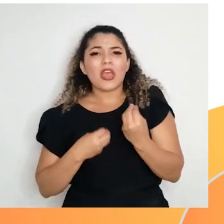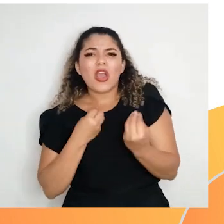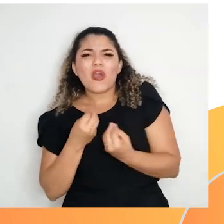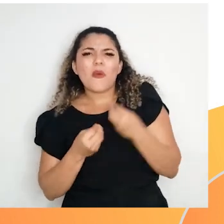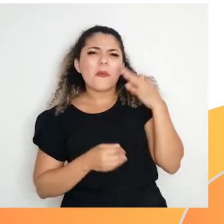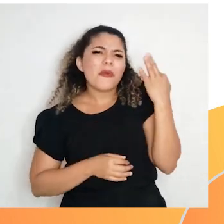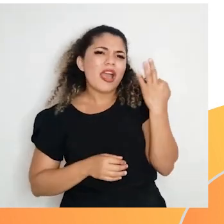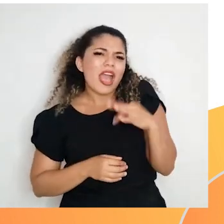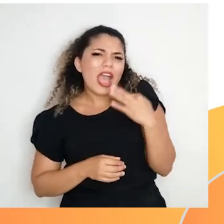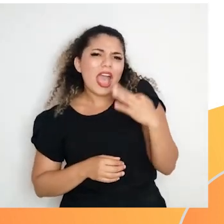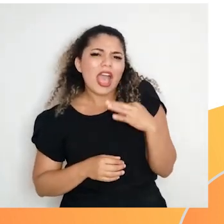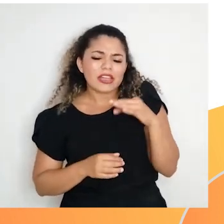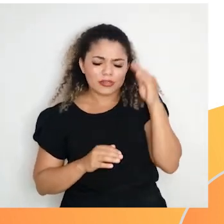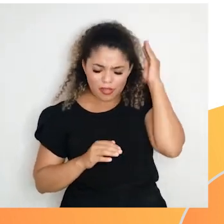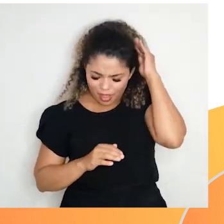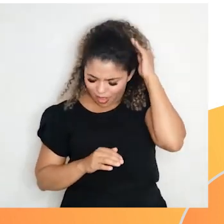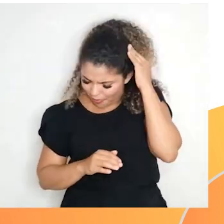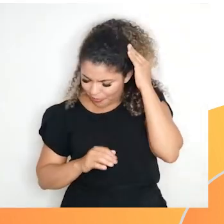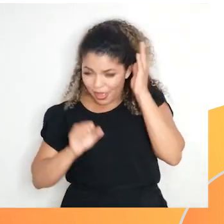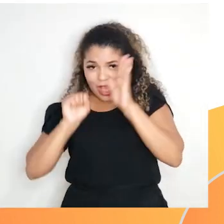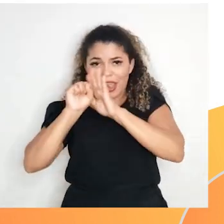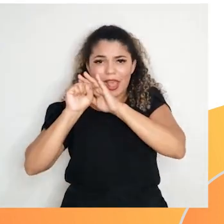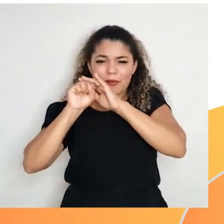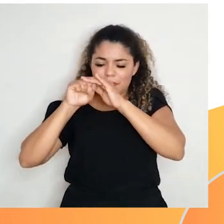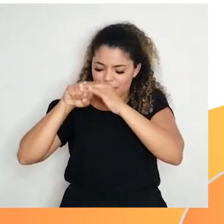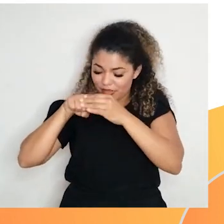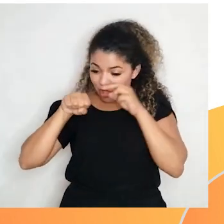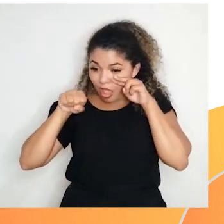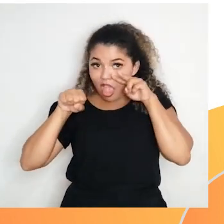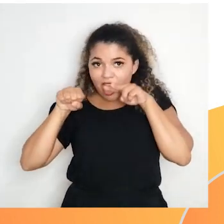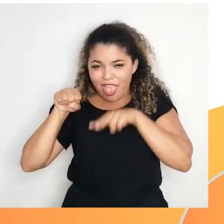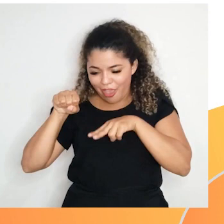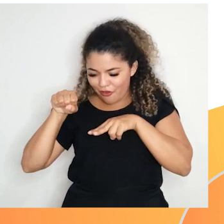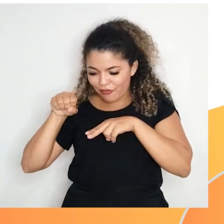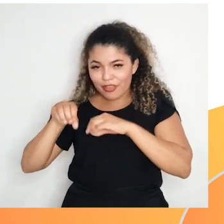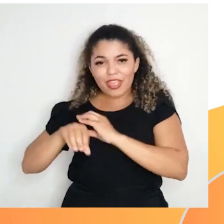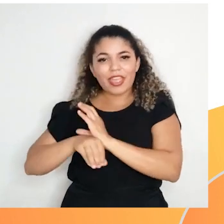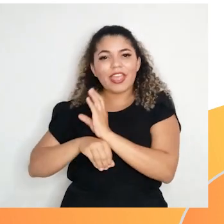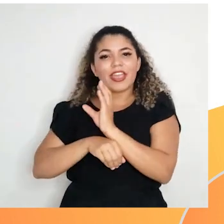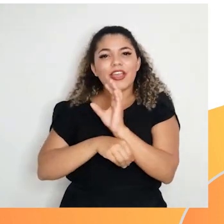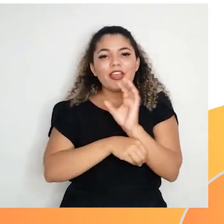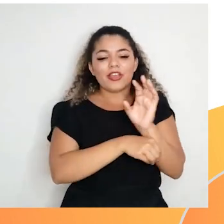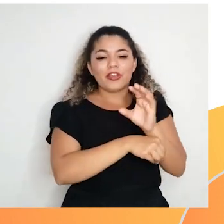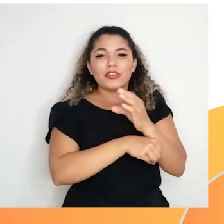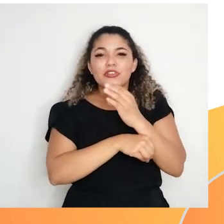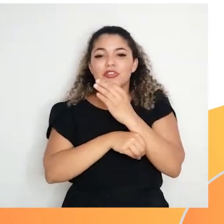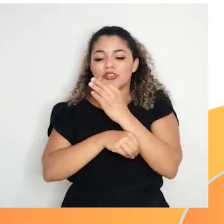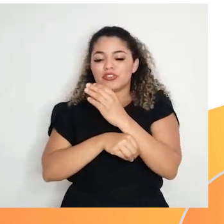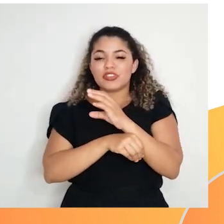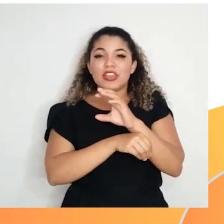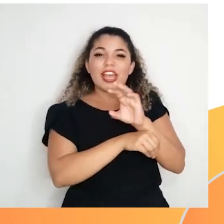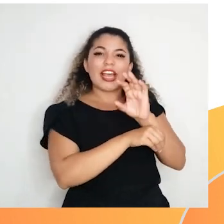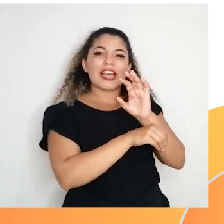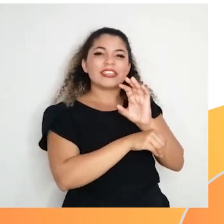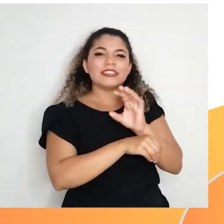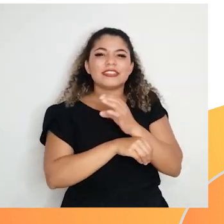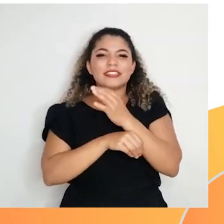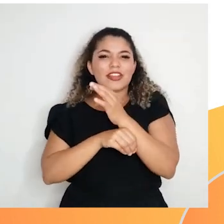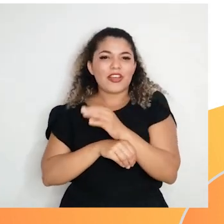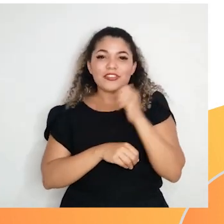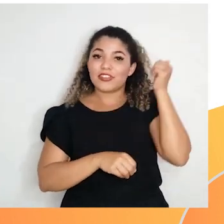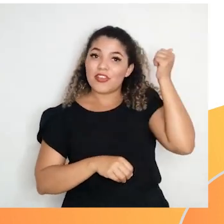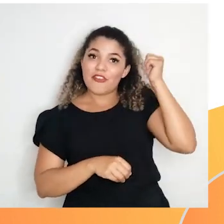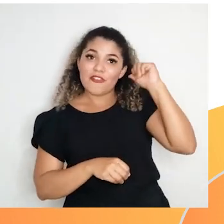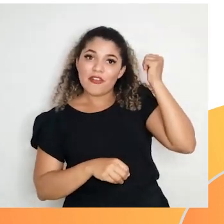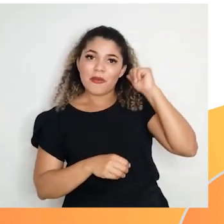a dor me abaixasse a cabeça, eu vi os girassóis ardentes de